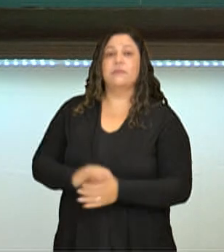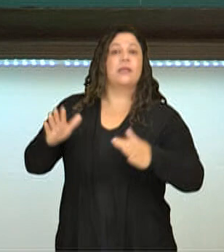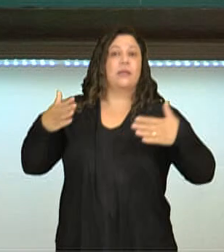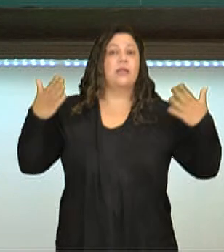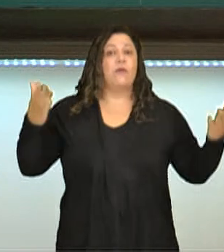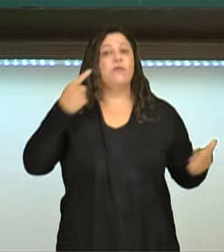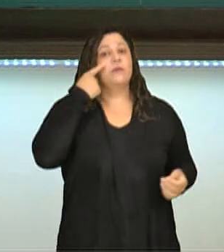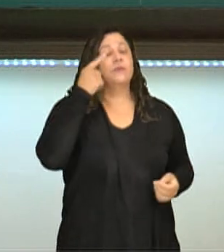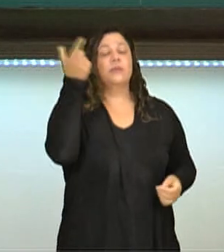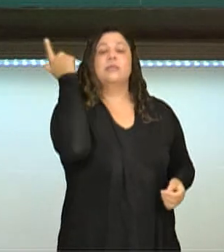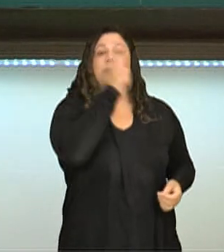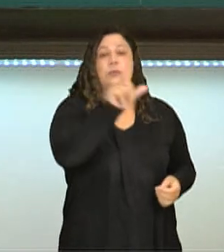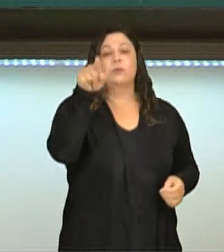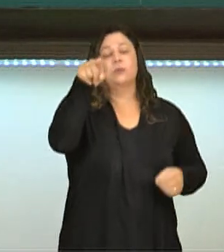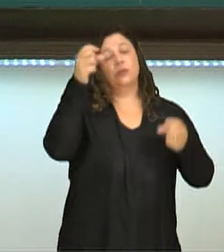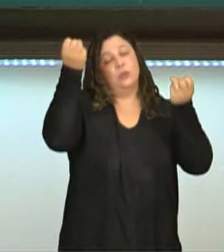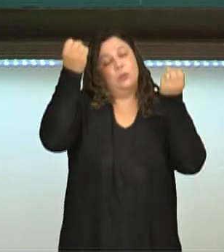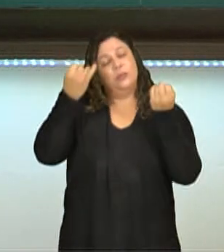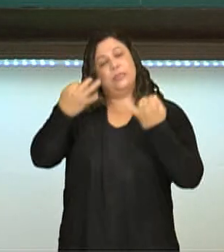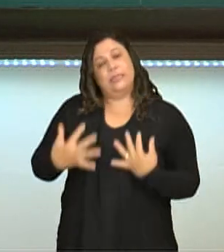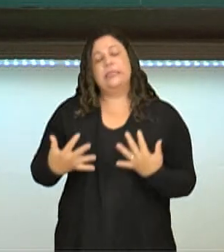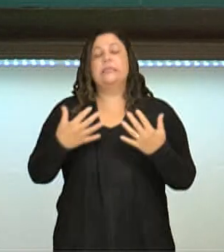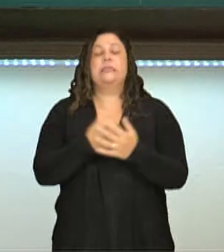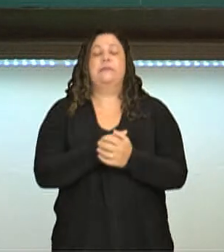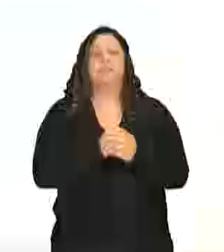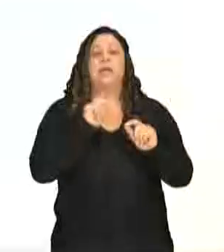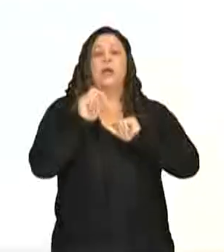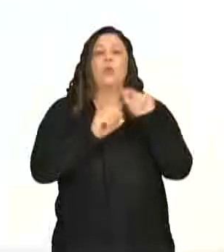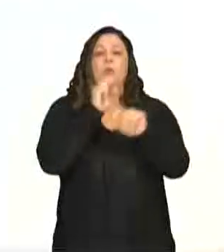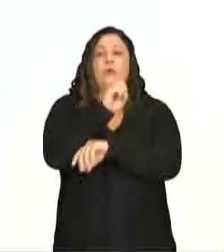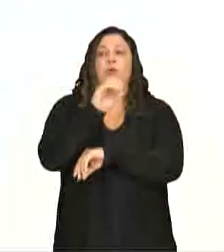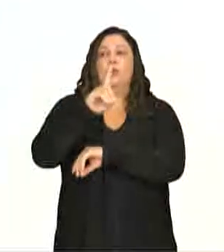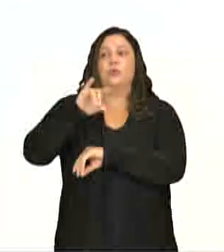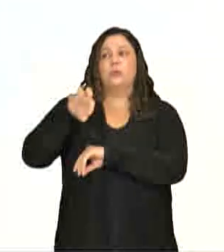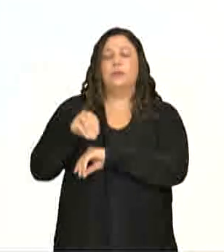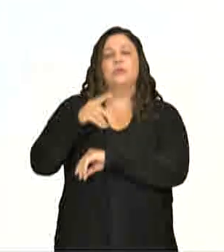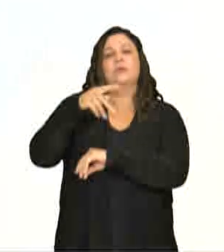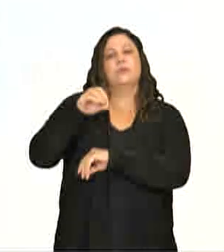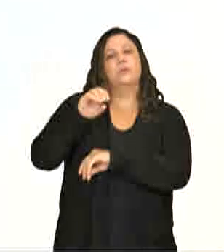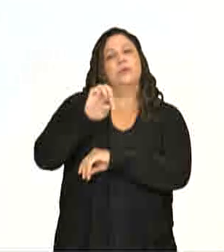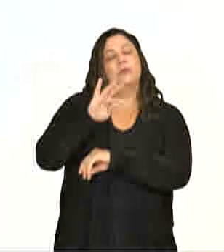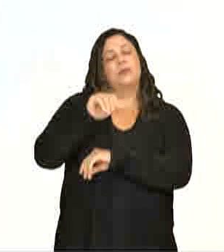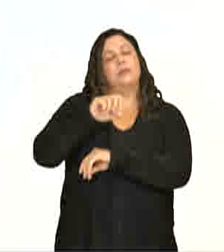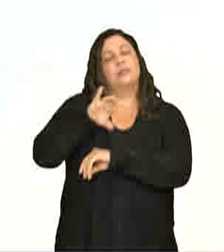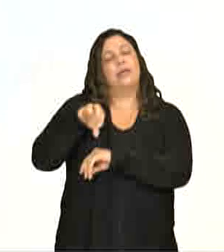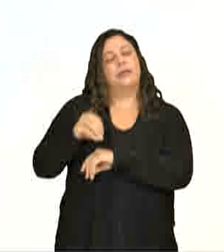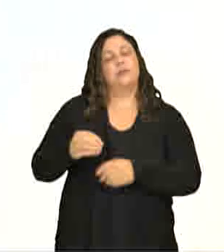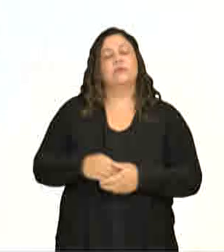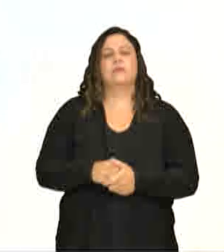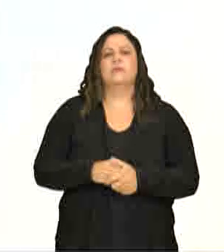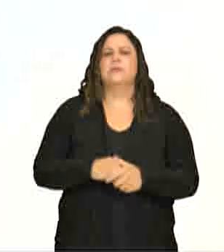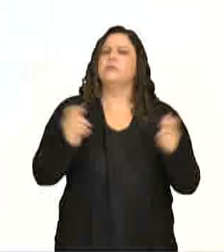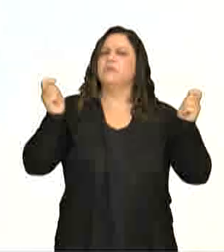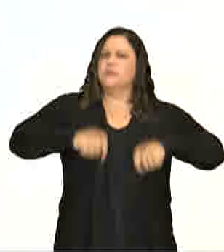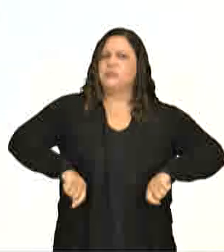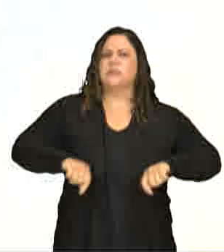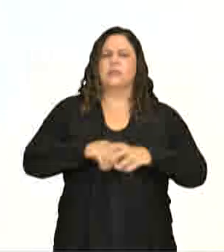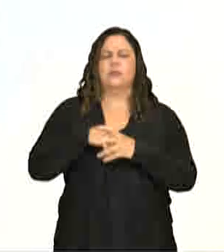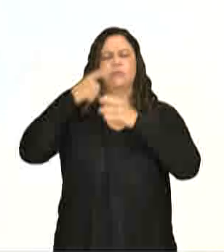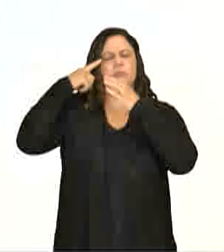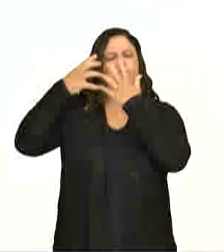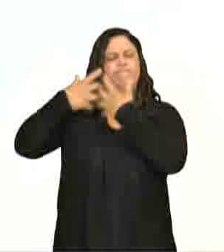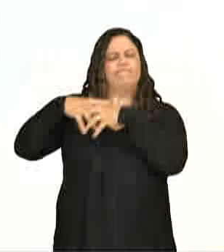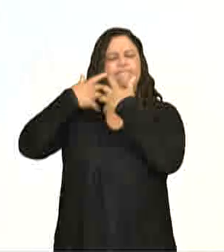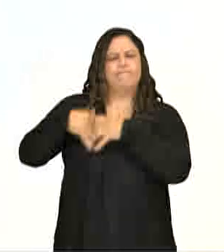Então vamos lá, vamos ver se você conseguiu explicar o mecanismo da bomba de sódio e potássio. Para manter as concentrações ideais dos dois íons,